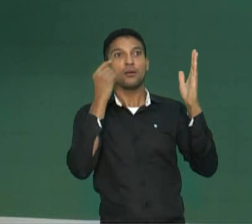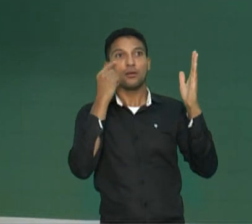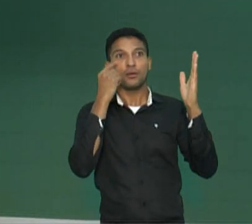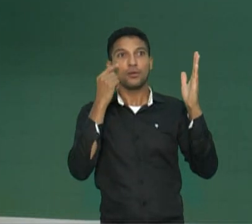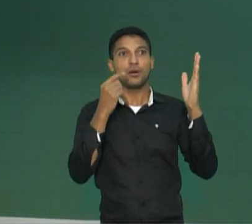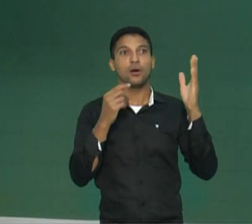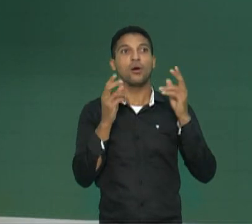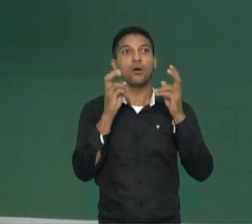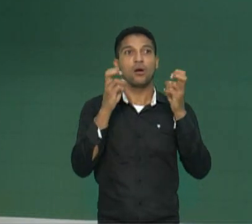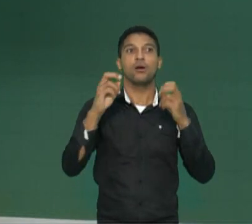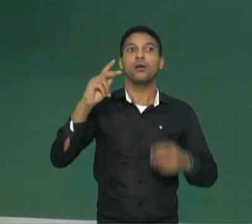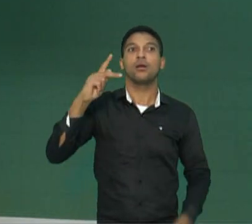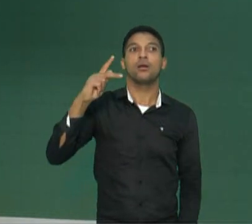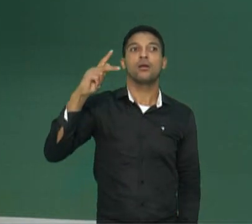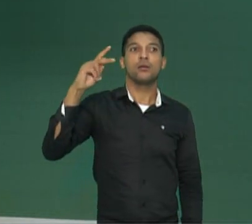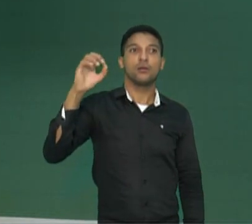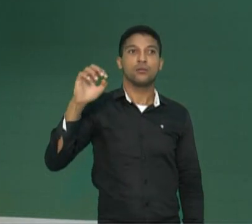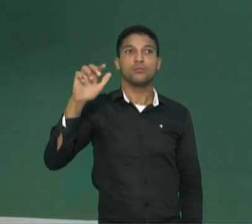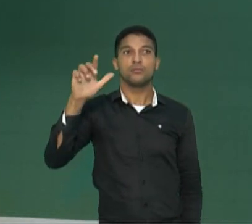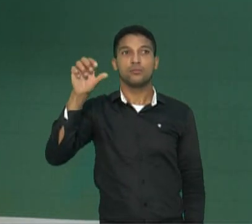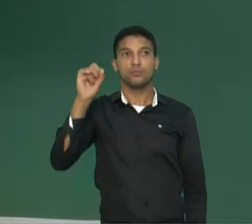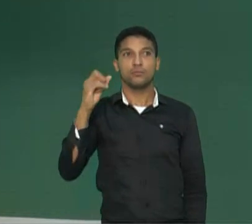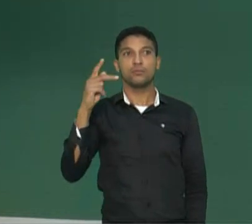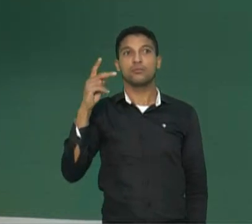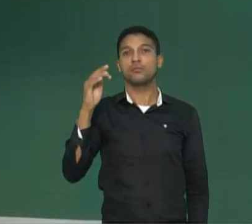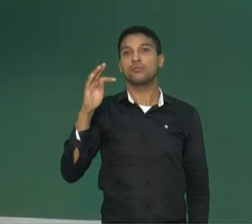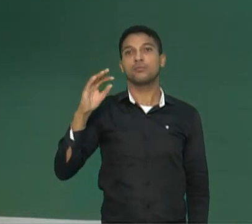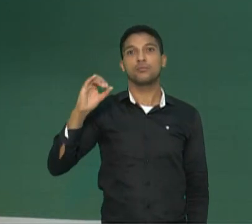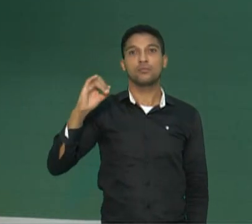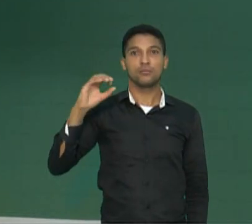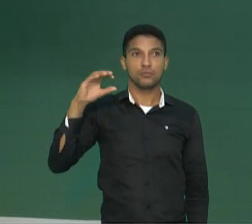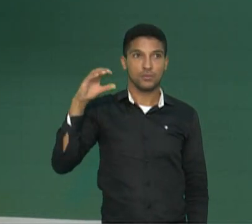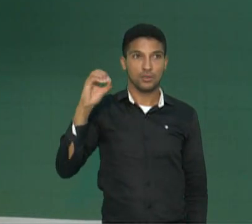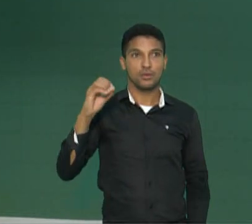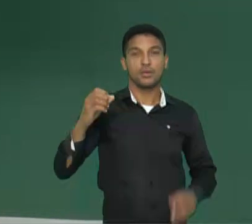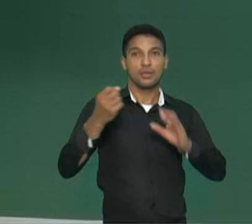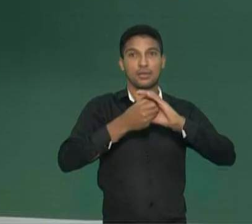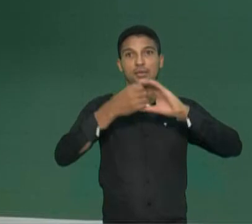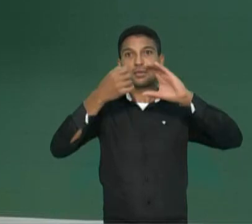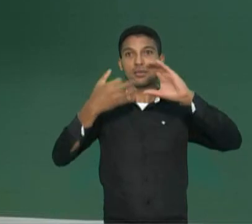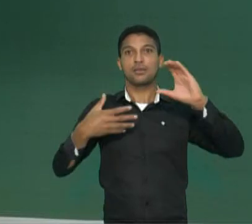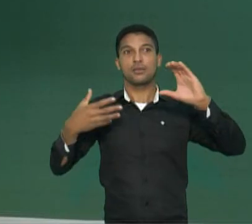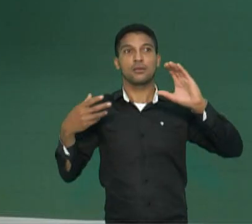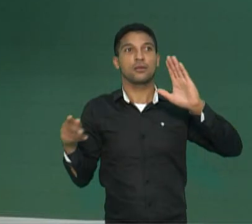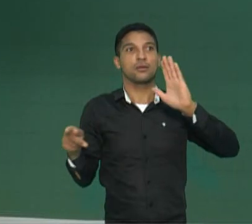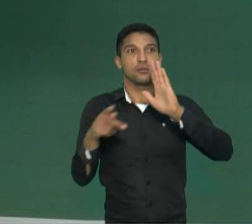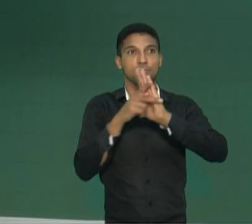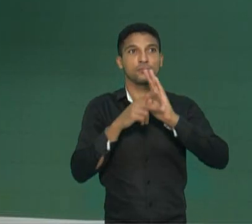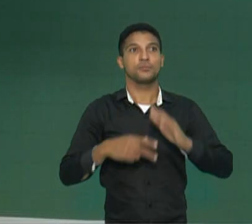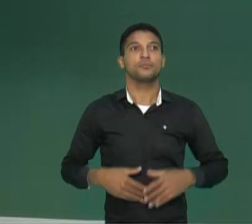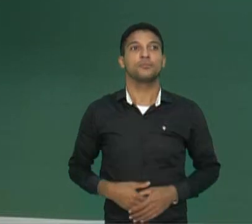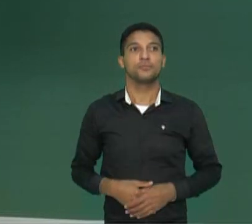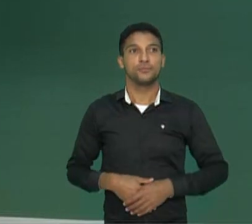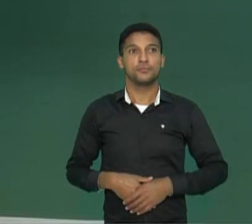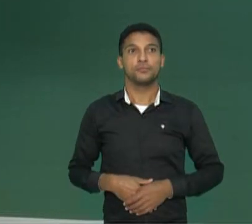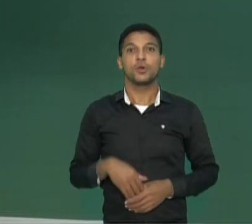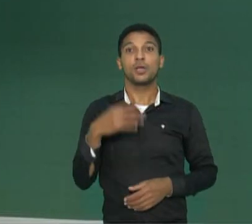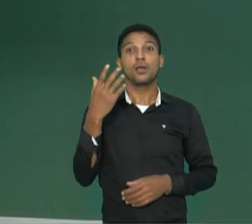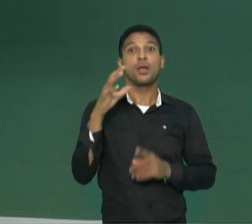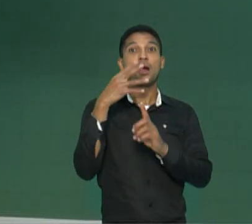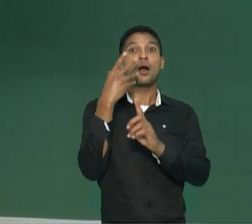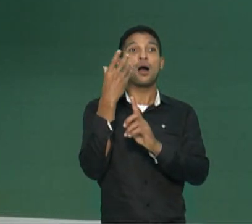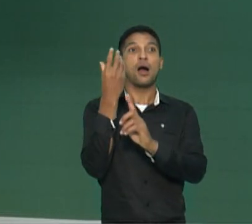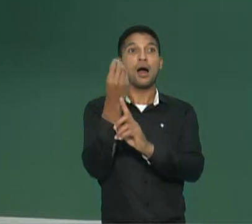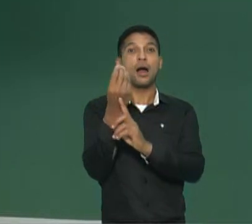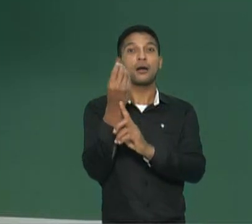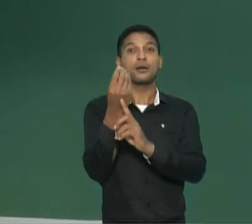como polípticos, né? Tá? Que também é uma caracterização que vem desde lá, se você for buscar, da arte bizantina, essa